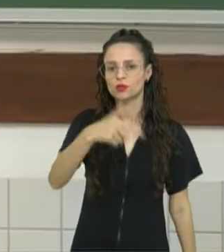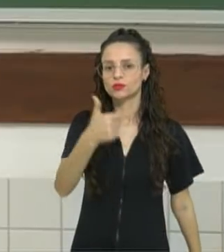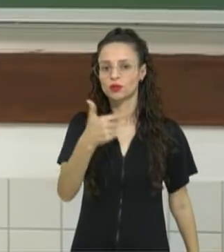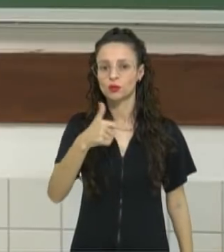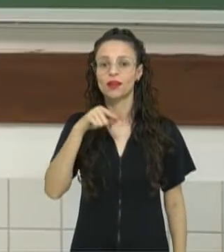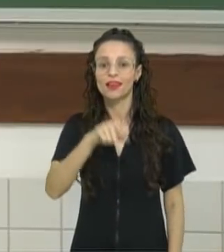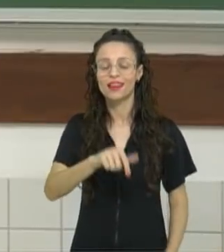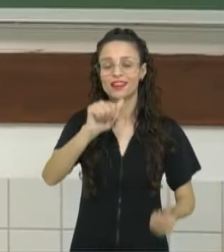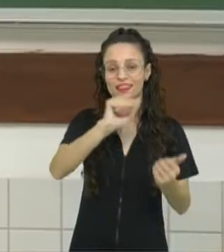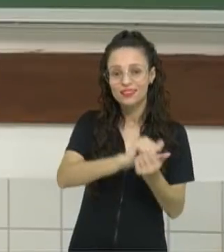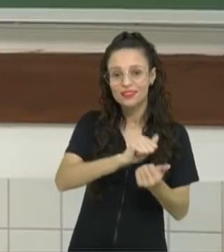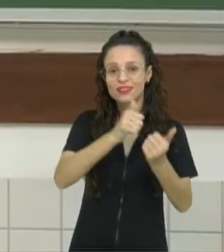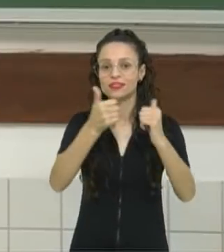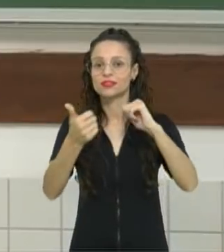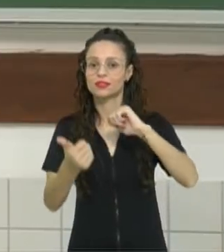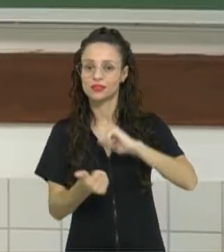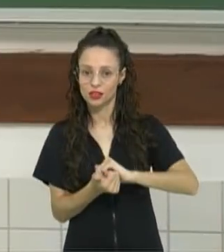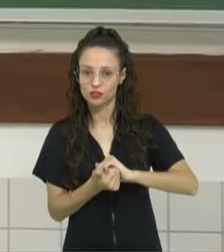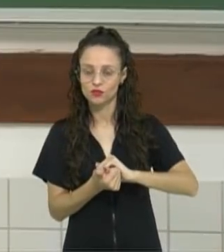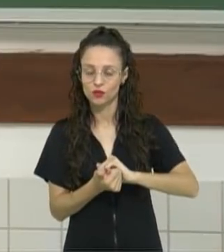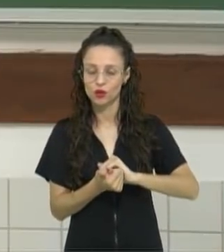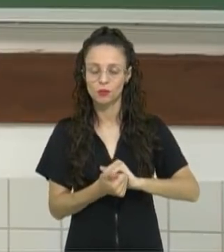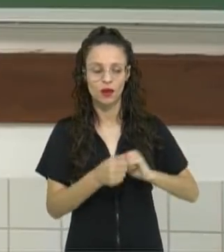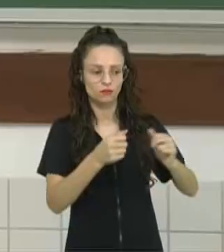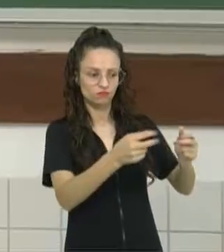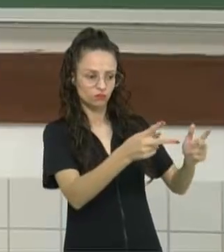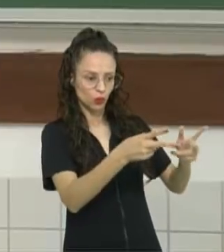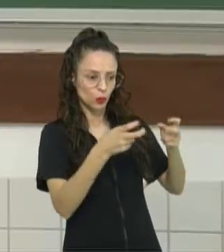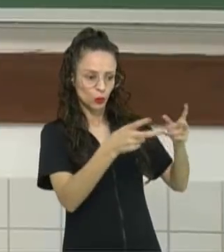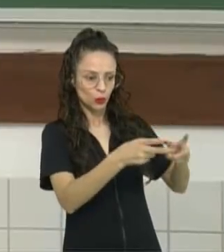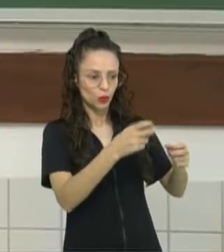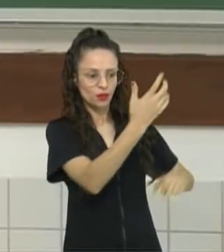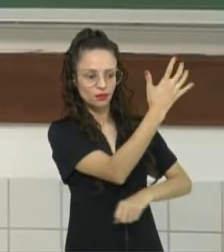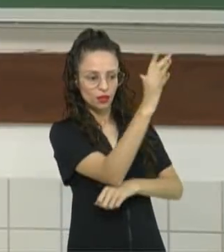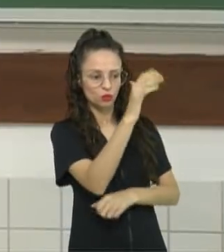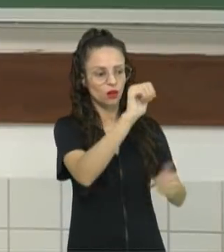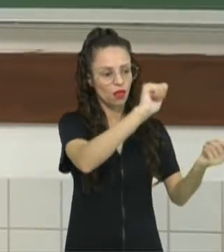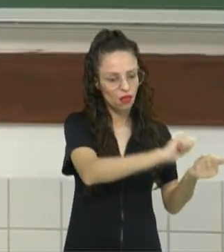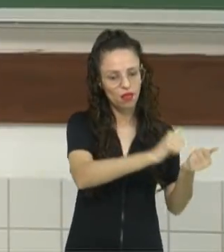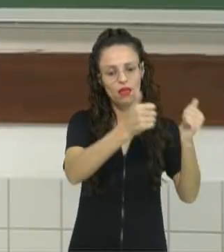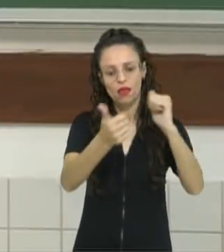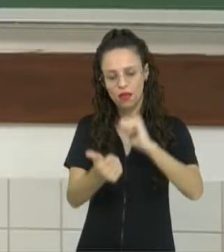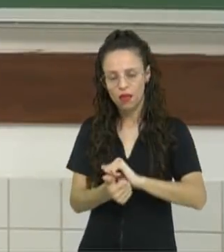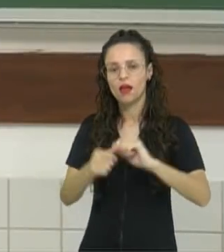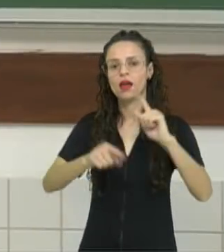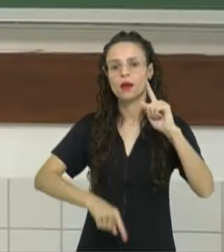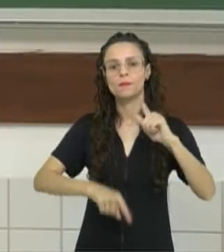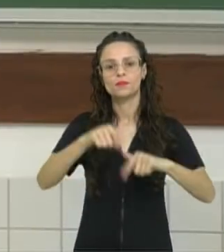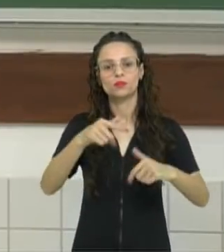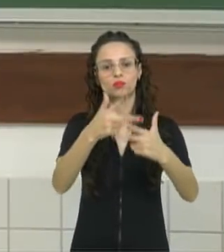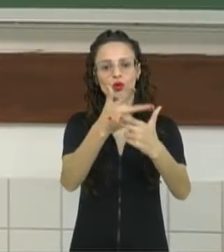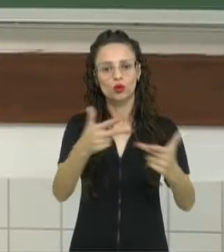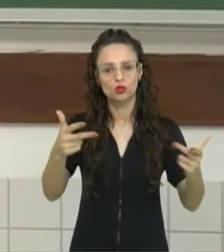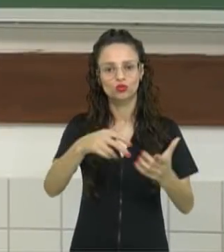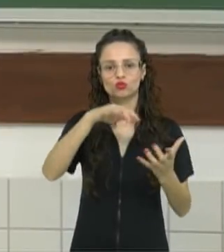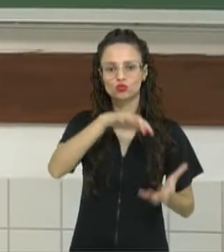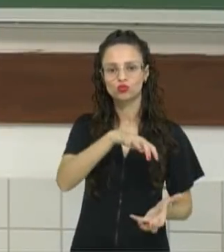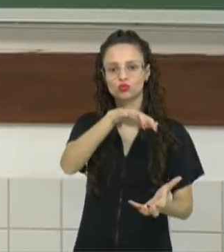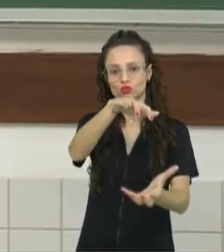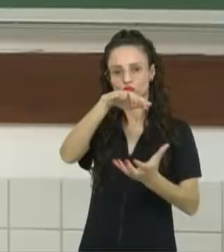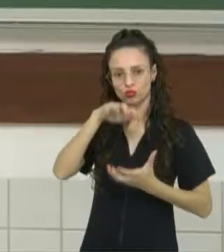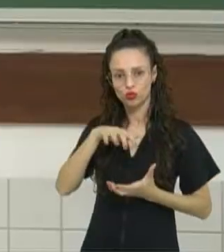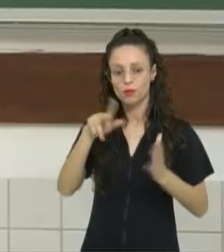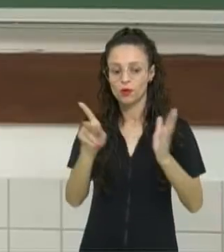que transforma os recursos da natureza, né, em produtos. Ele passa por uma transformação